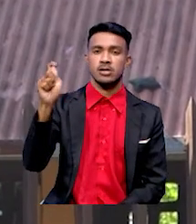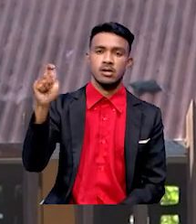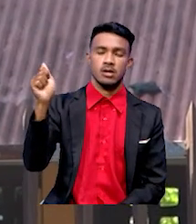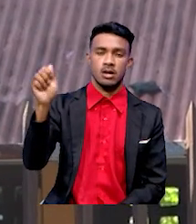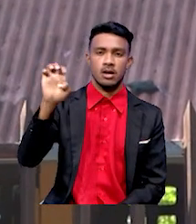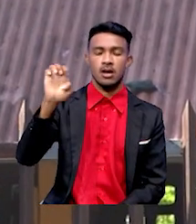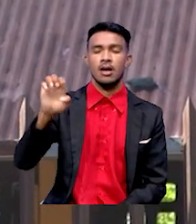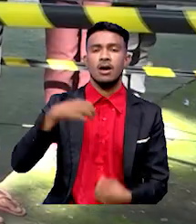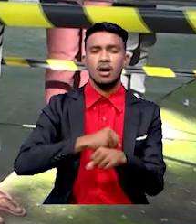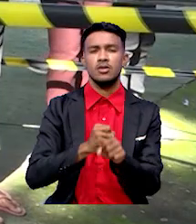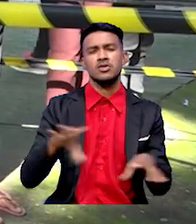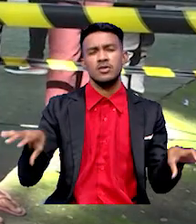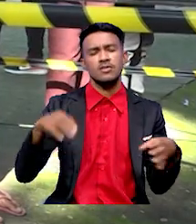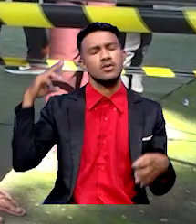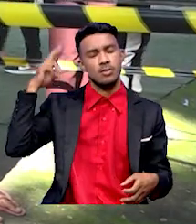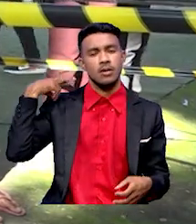exemplo,